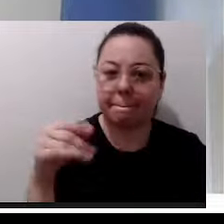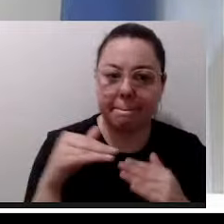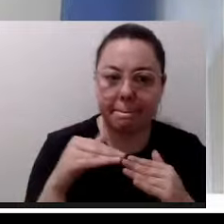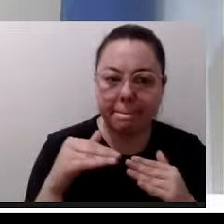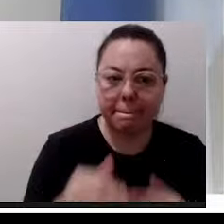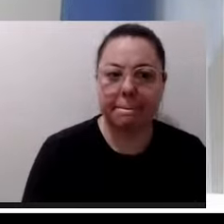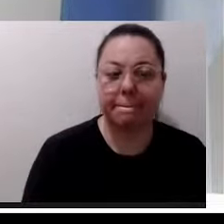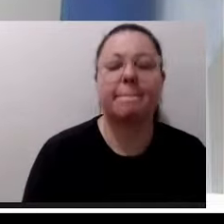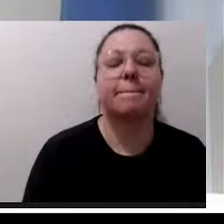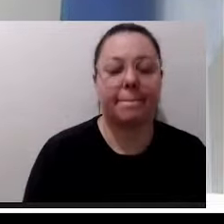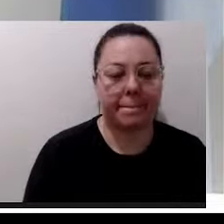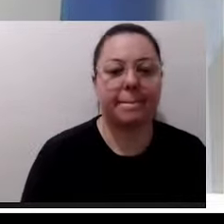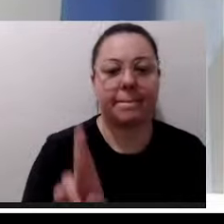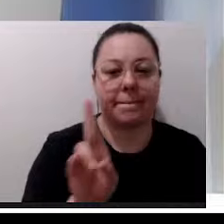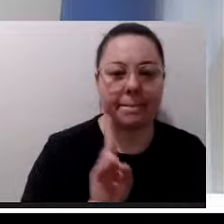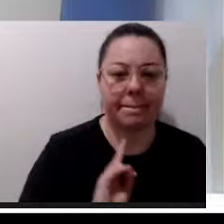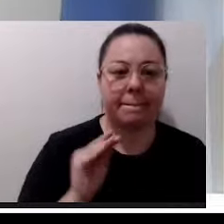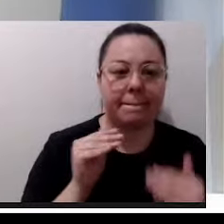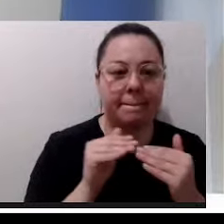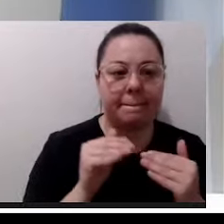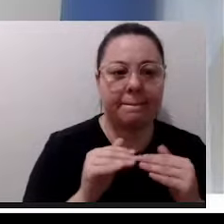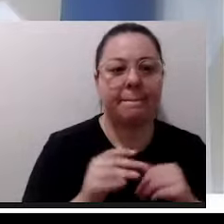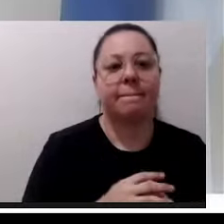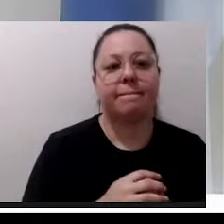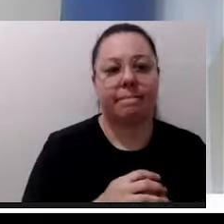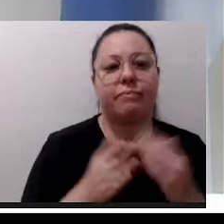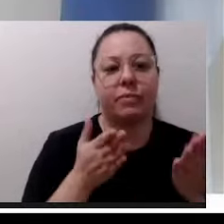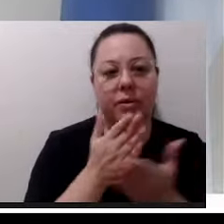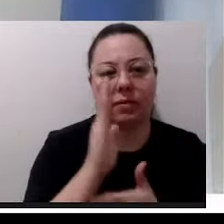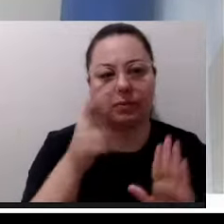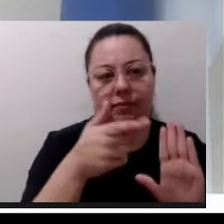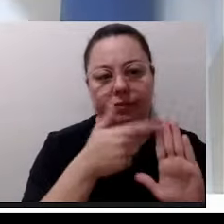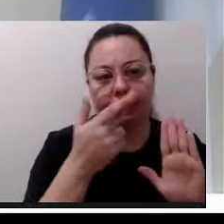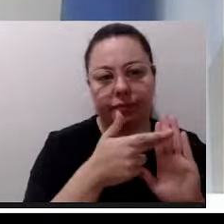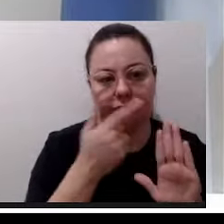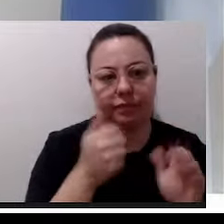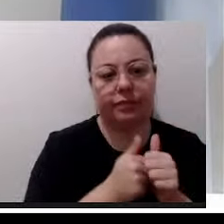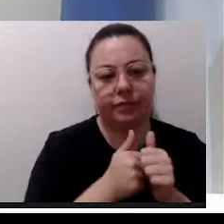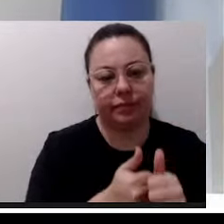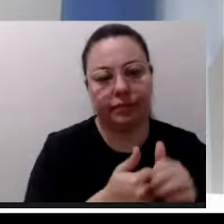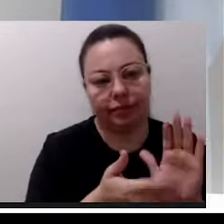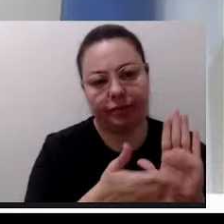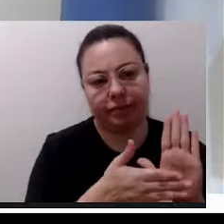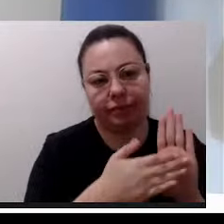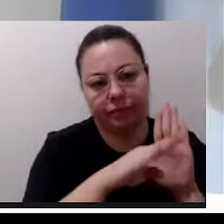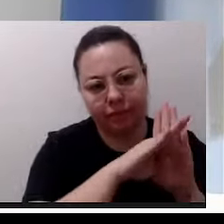acordo. De acordo, senhor presidente. Então, aprovada a resolução nos termos propostos.